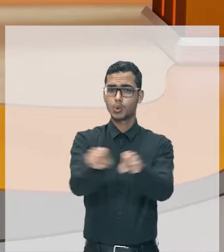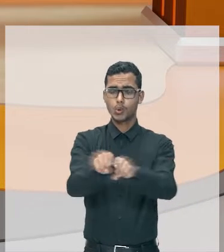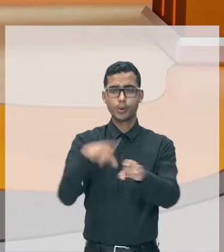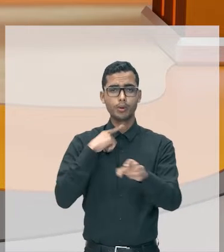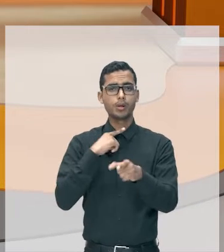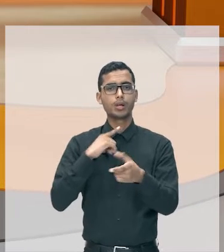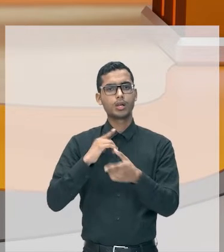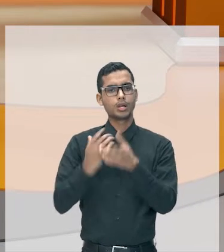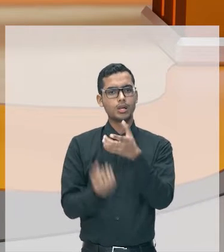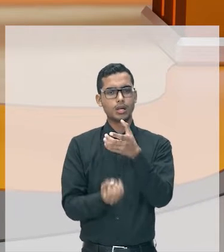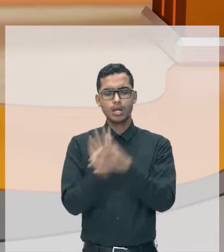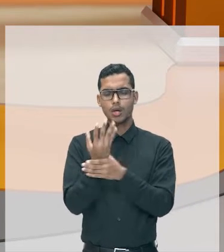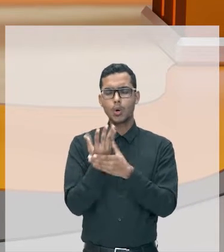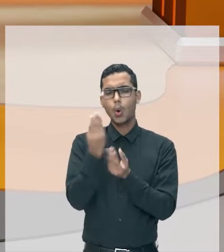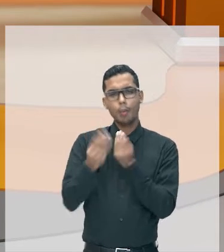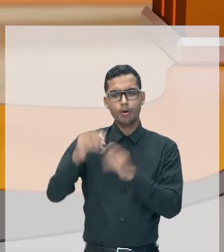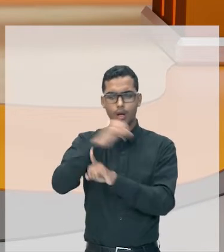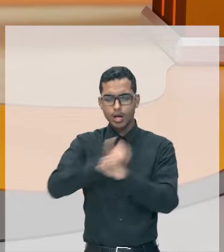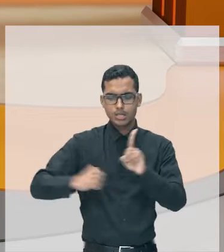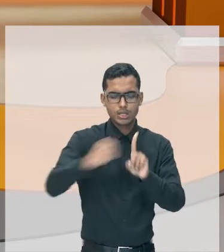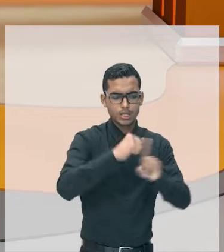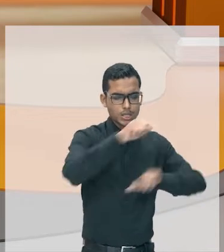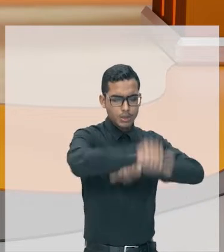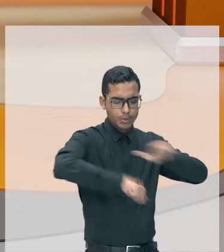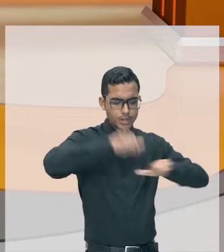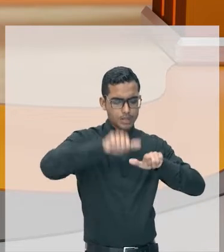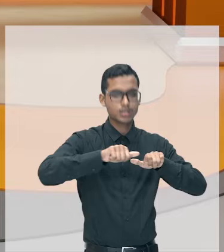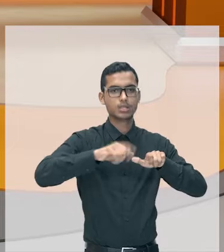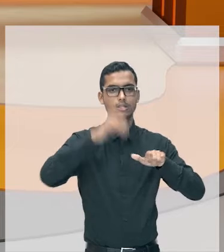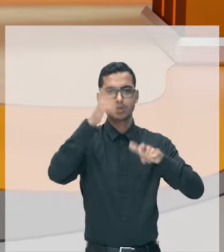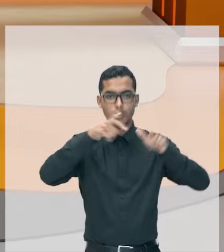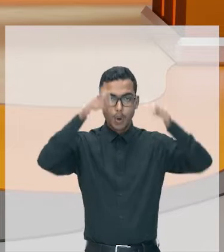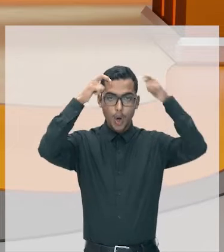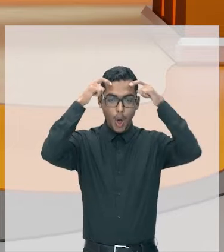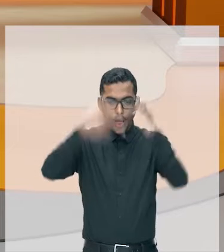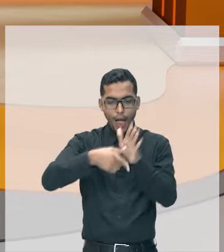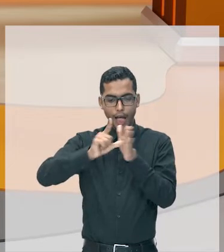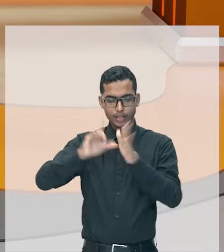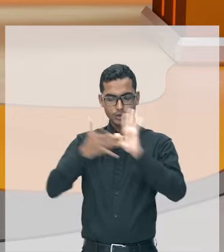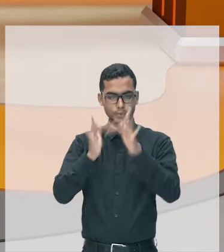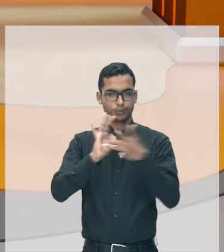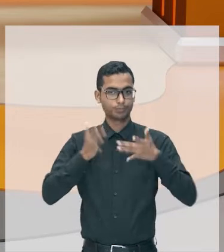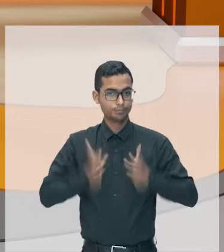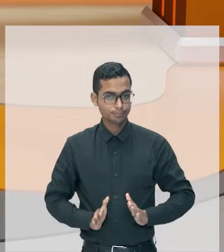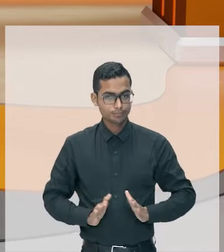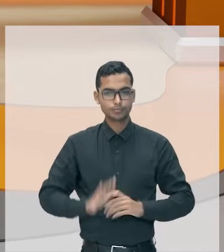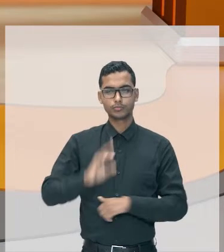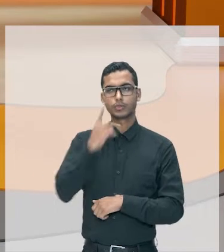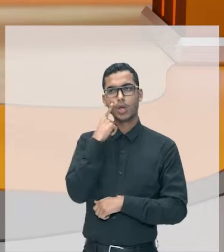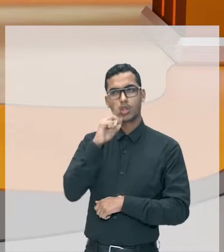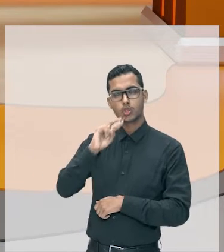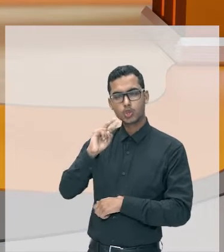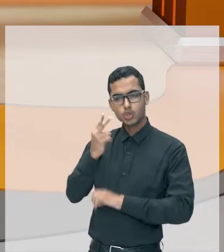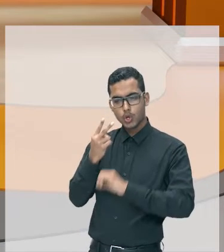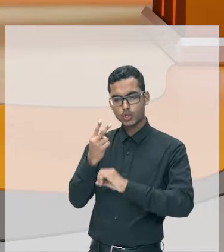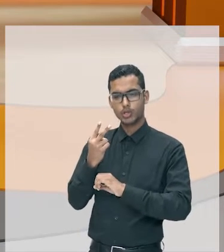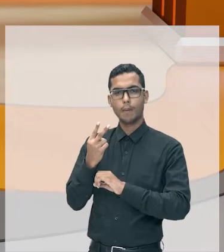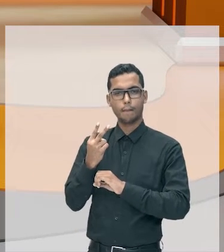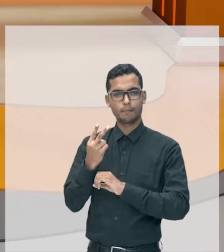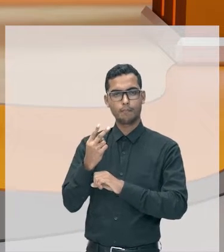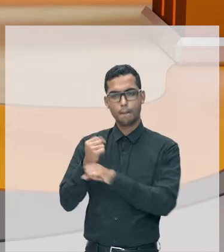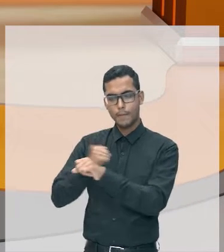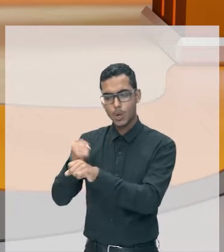de grandes impérios antes de Cristo, antes do nascimento de Jesus Cristo, há mais de 2.000, 3.000 anos atrás.